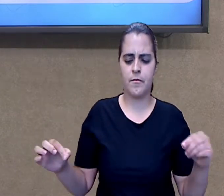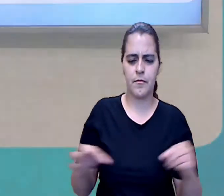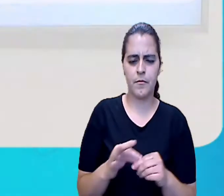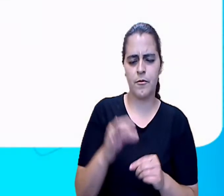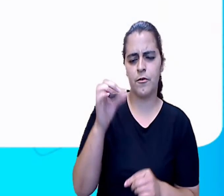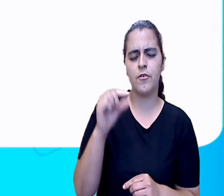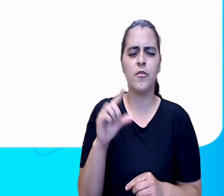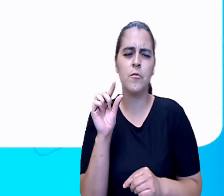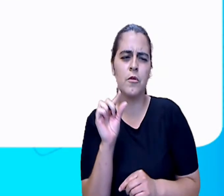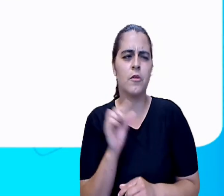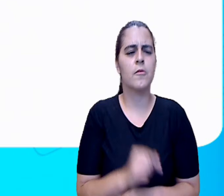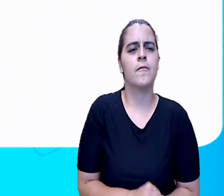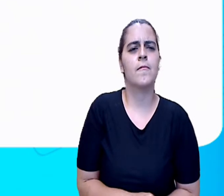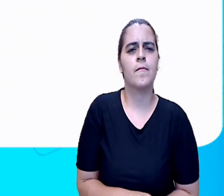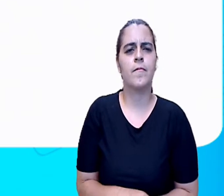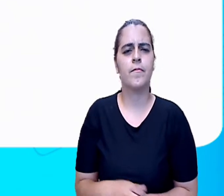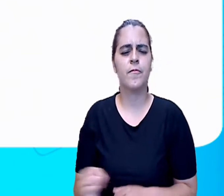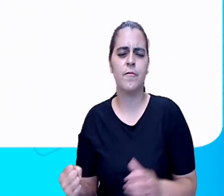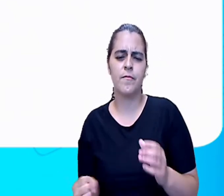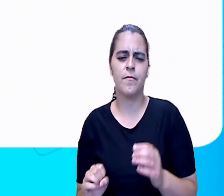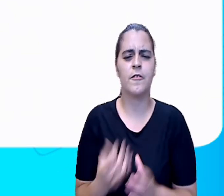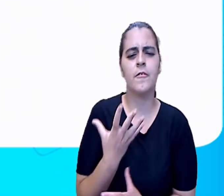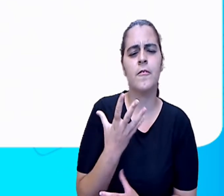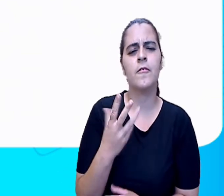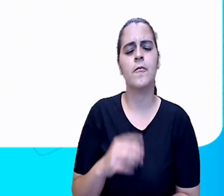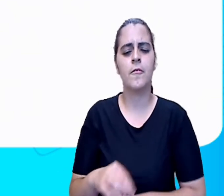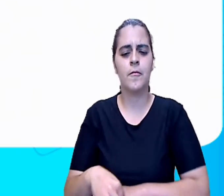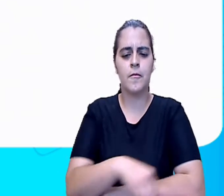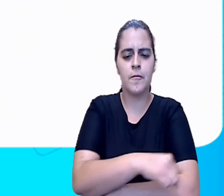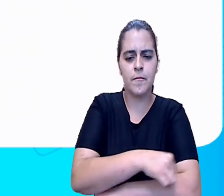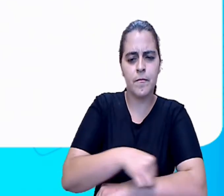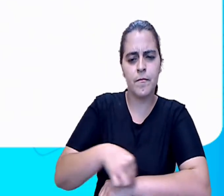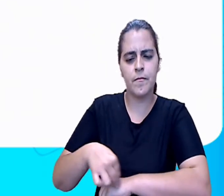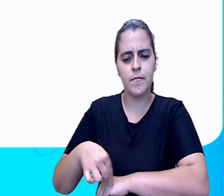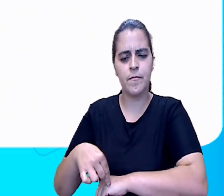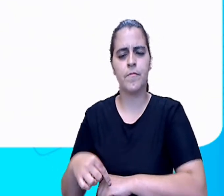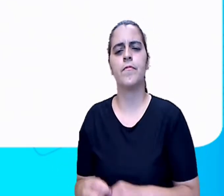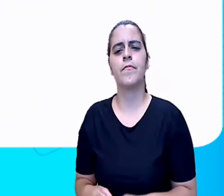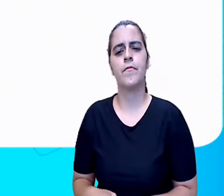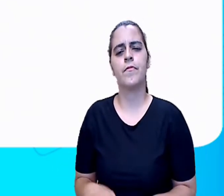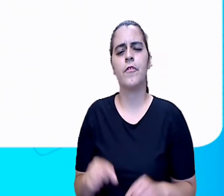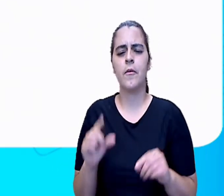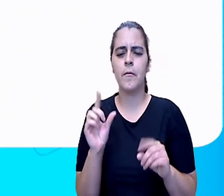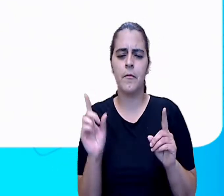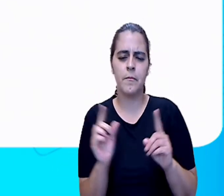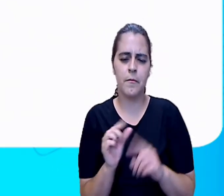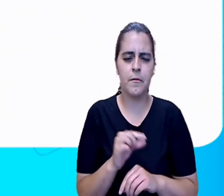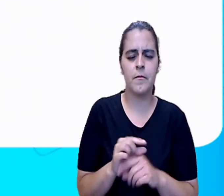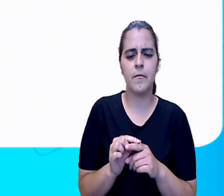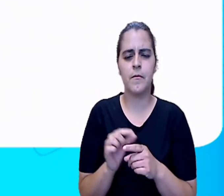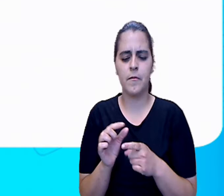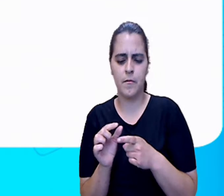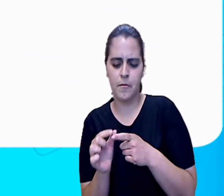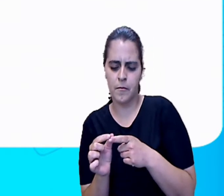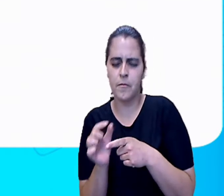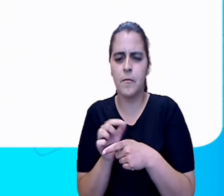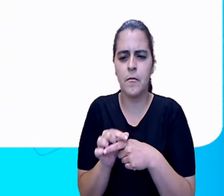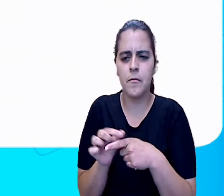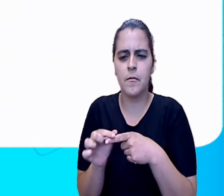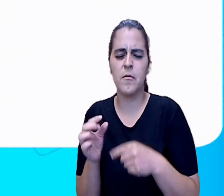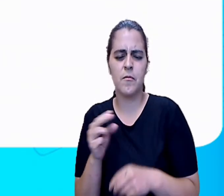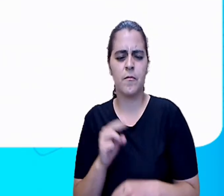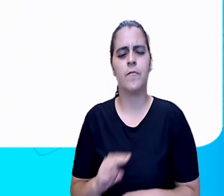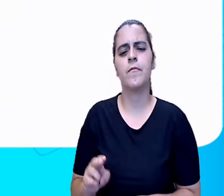coisas pequenas, inventaram a régua, que é um pedaço do metro, existindo réguas